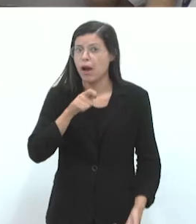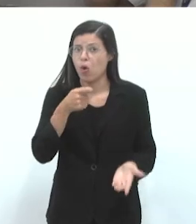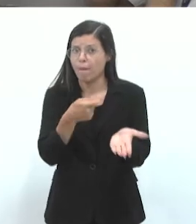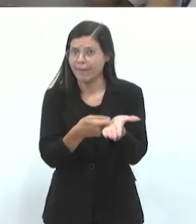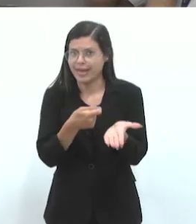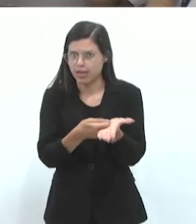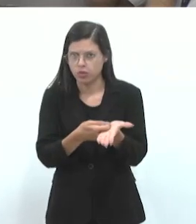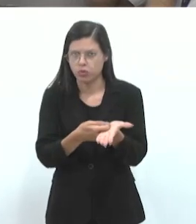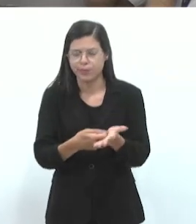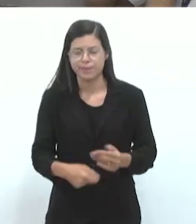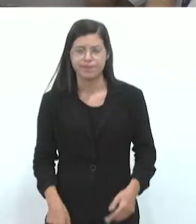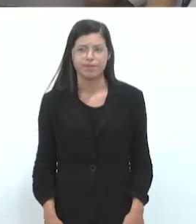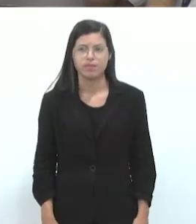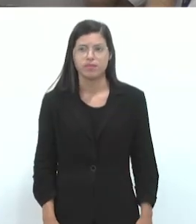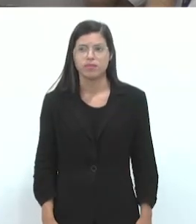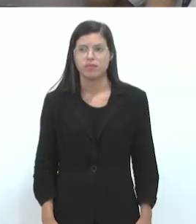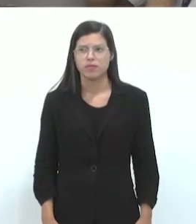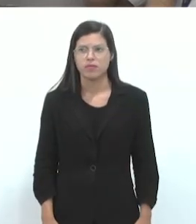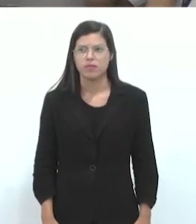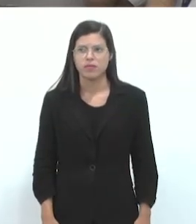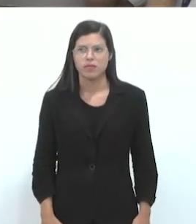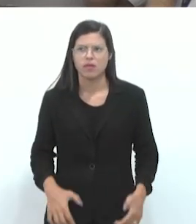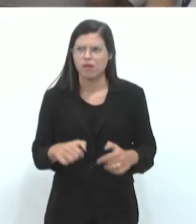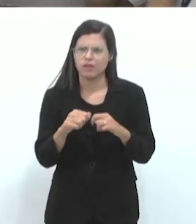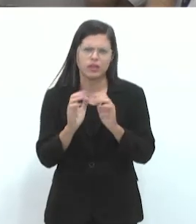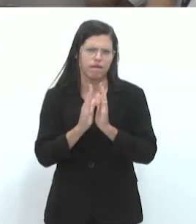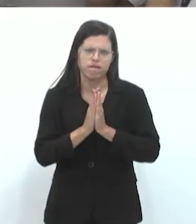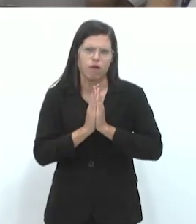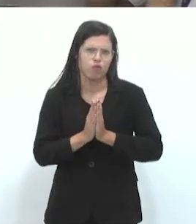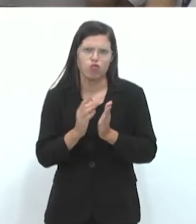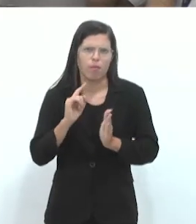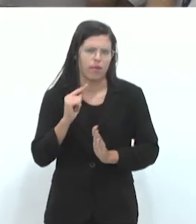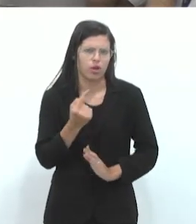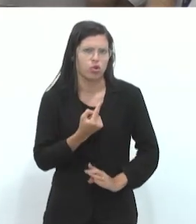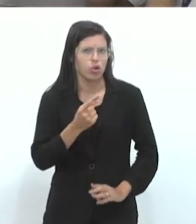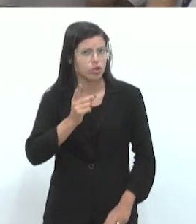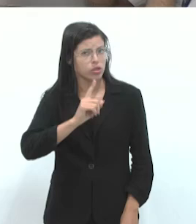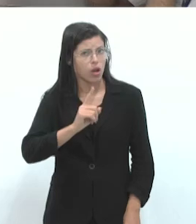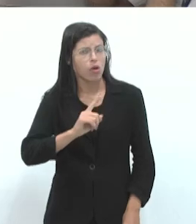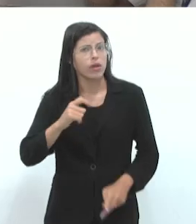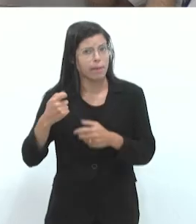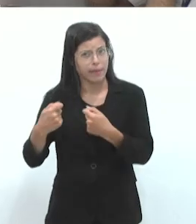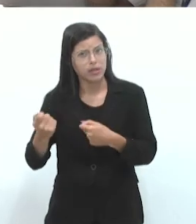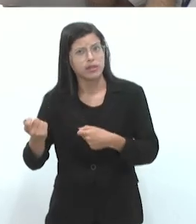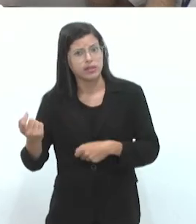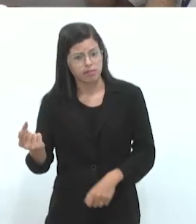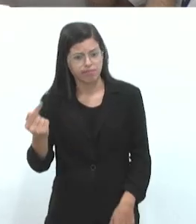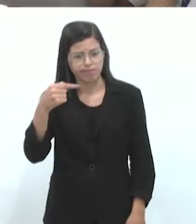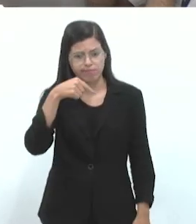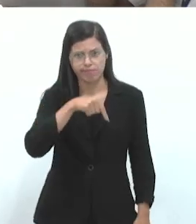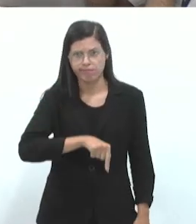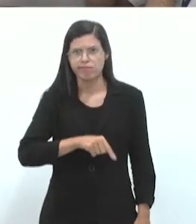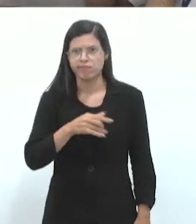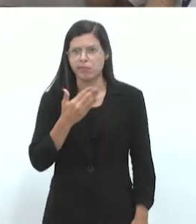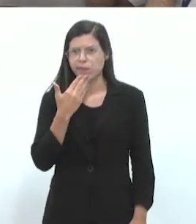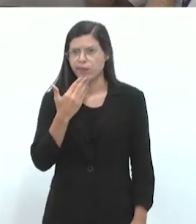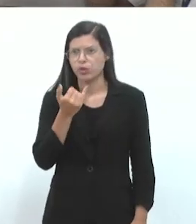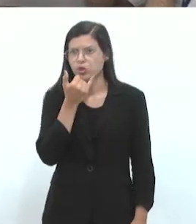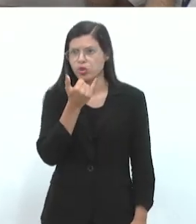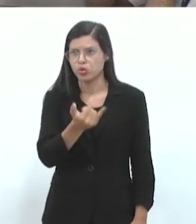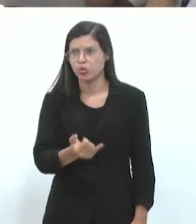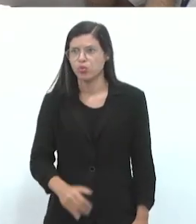vir. Não vai fazer favor para nós vir aqui. Pelo contrário, ele nos deve vir aqui pedir desculpa. Até porque, já imaginou, te convida e ele não